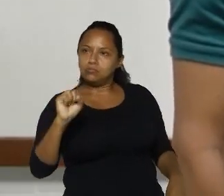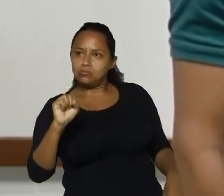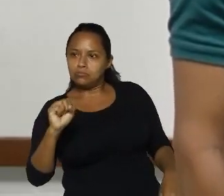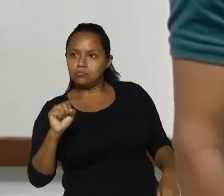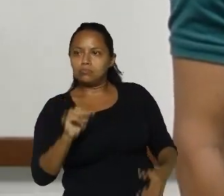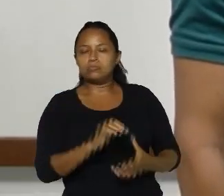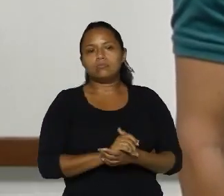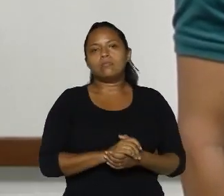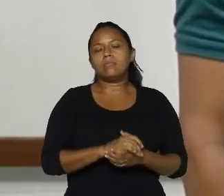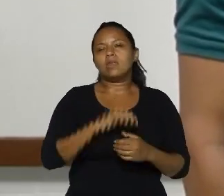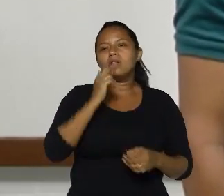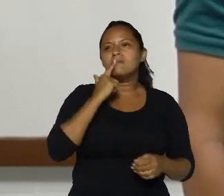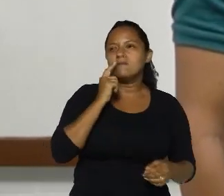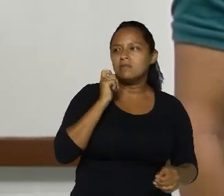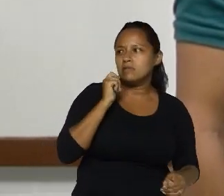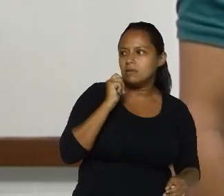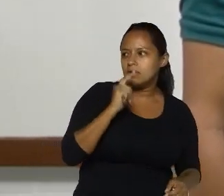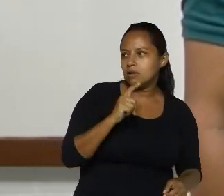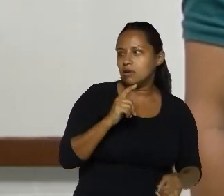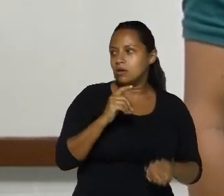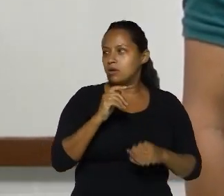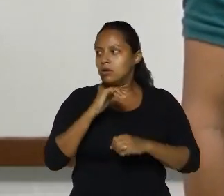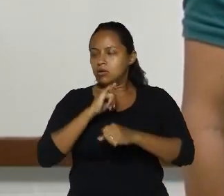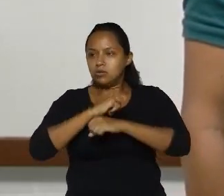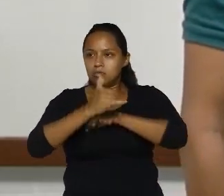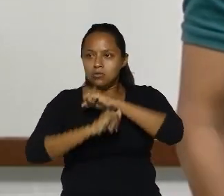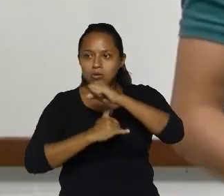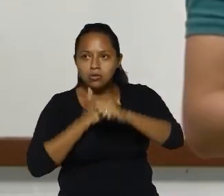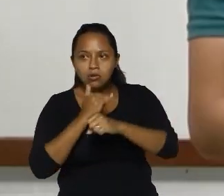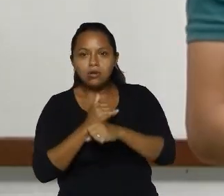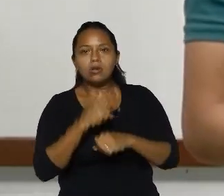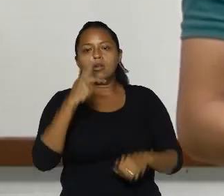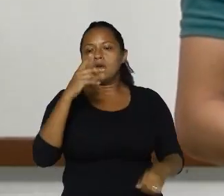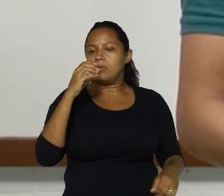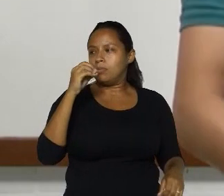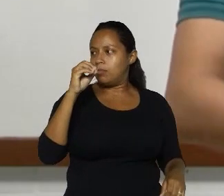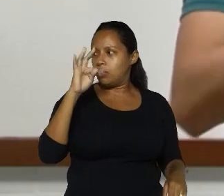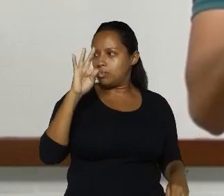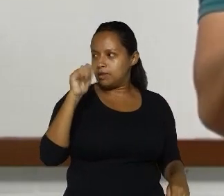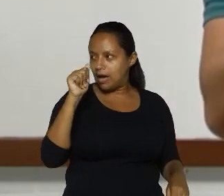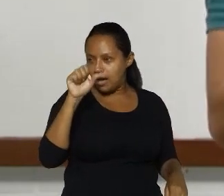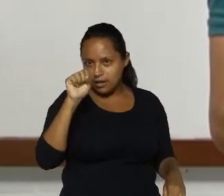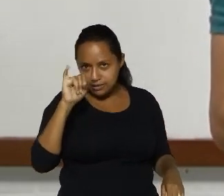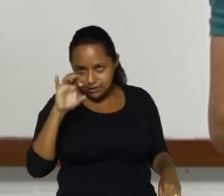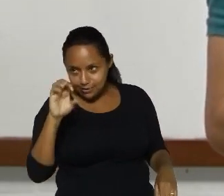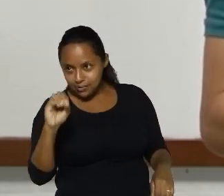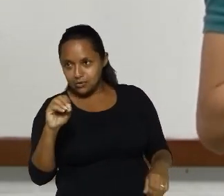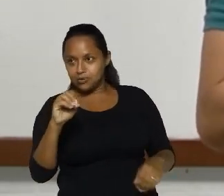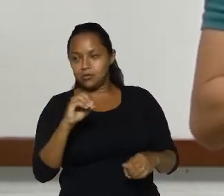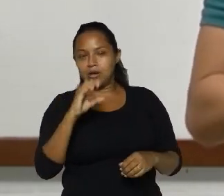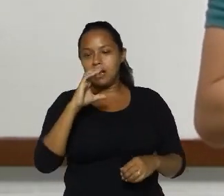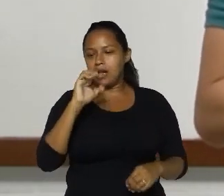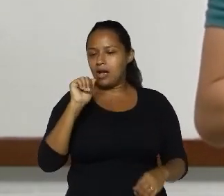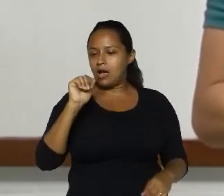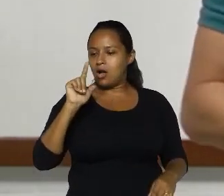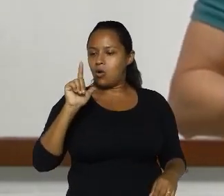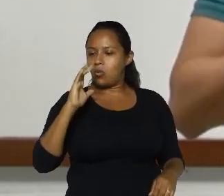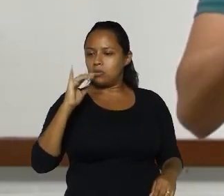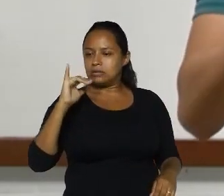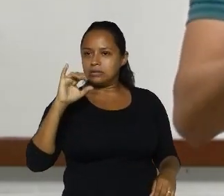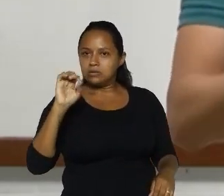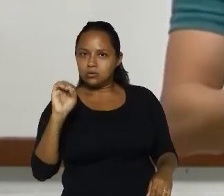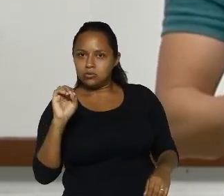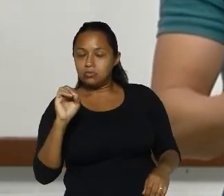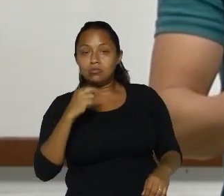exemplo, sódio, potássio e o cálcio. Então o plasma, a sua principal função, você não pode